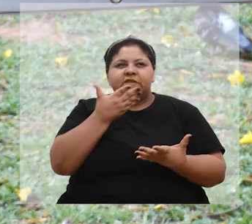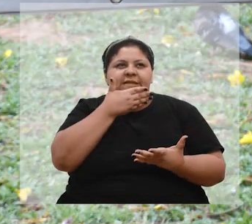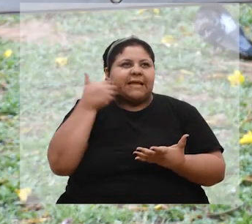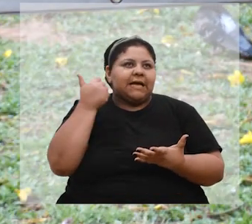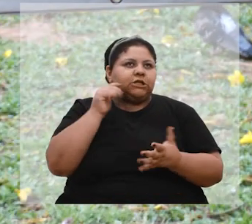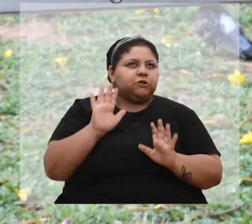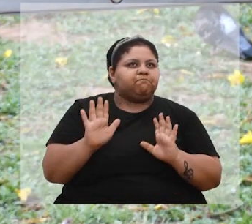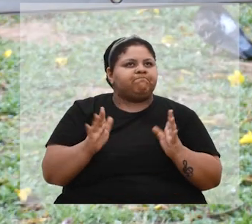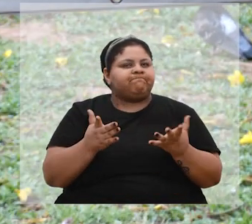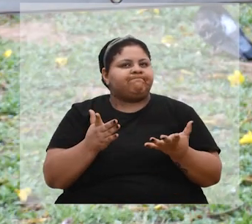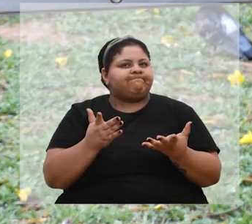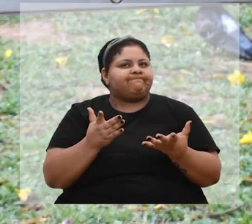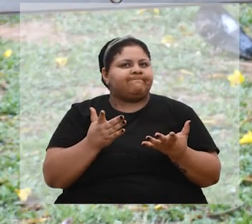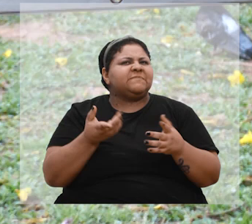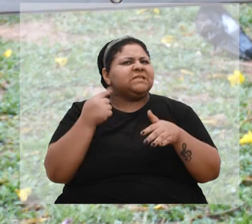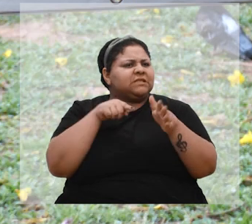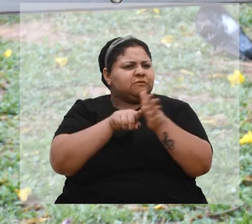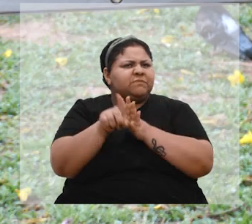E o ganho?